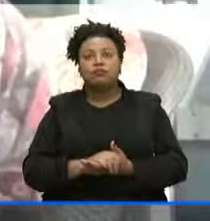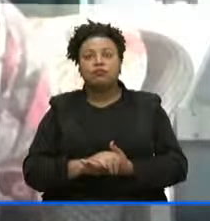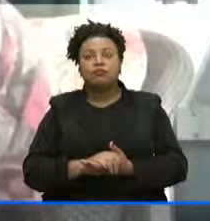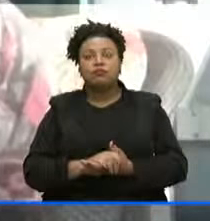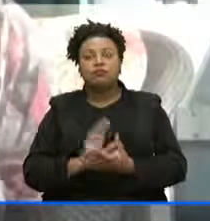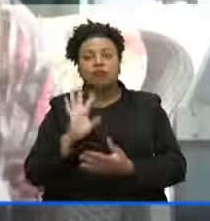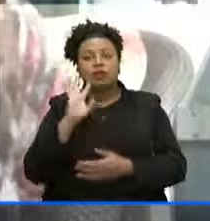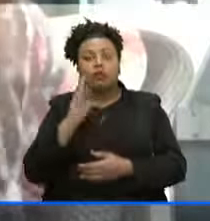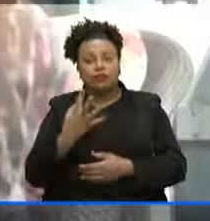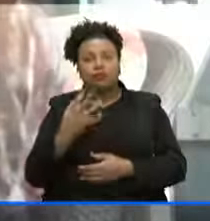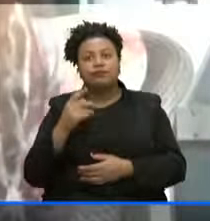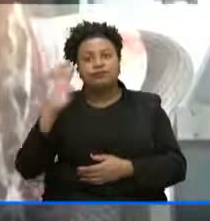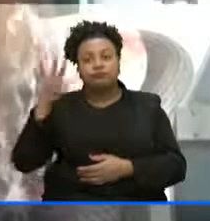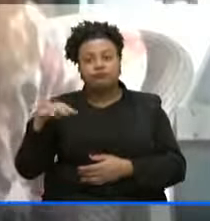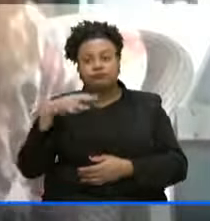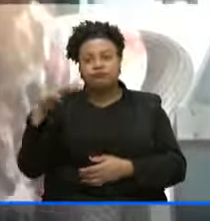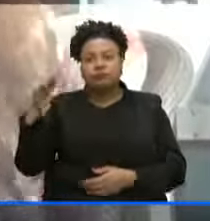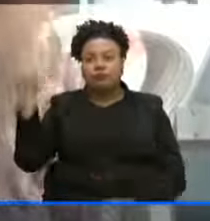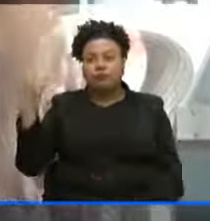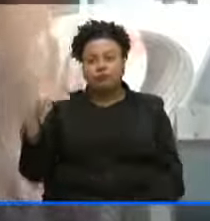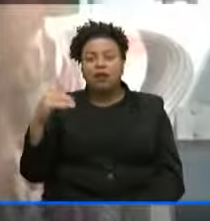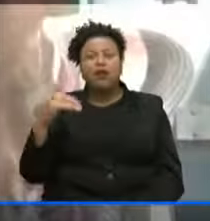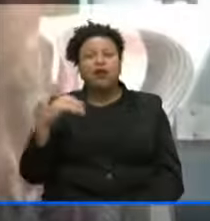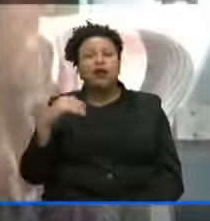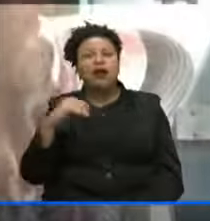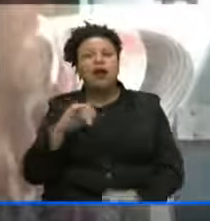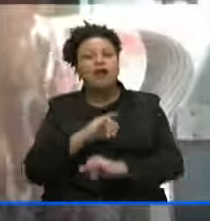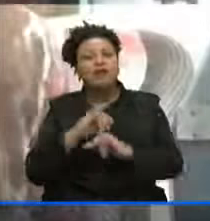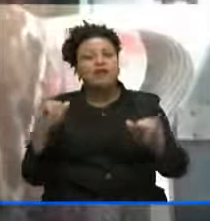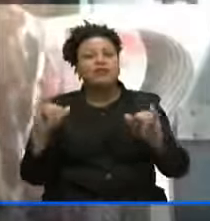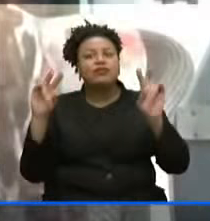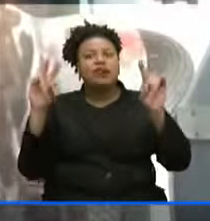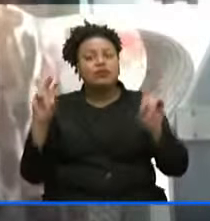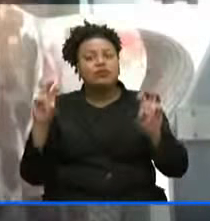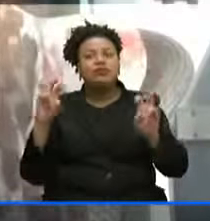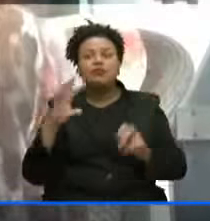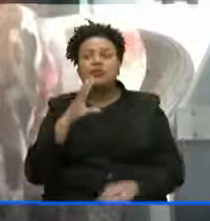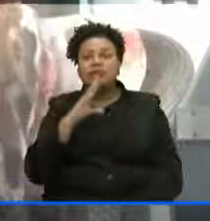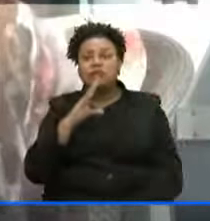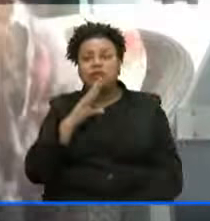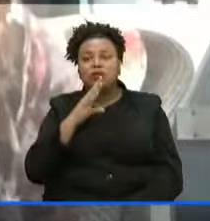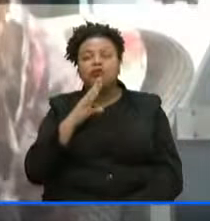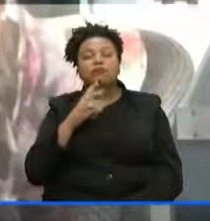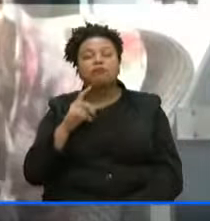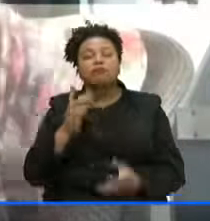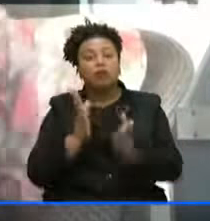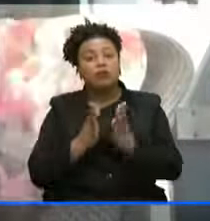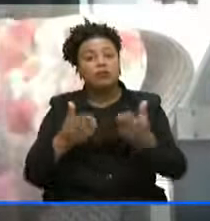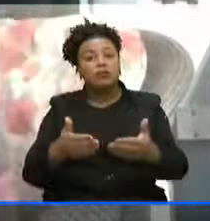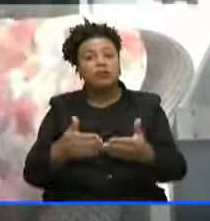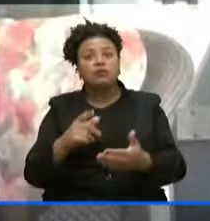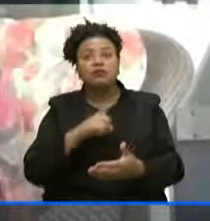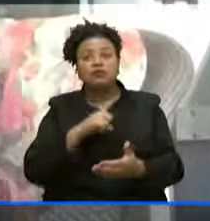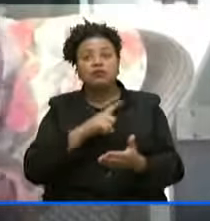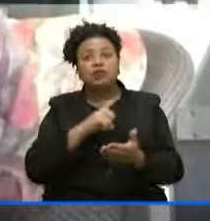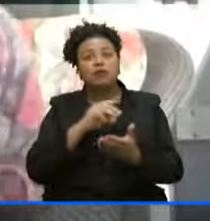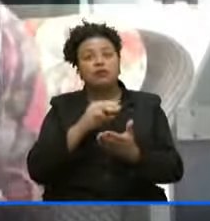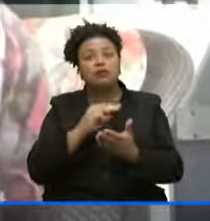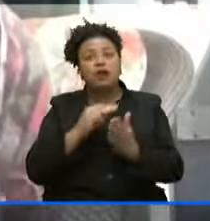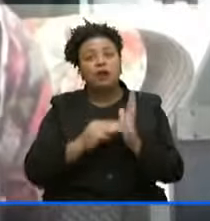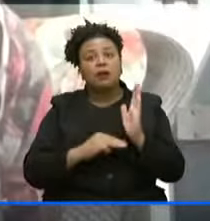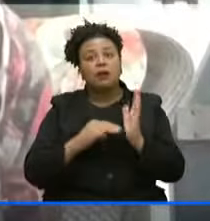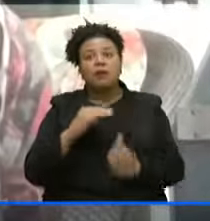Então, está resolvido. Vai pela grade. Conhecimento de matérias da alçada da comissão. Temos memorando o deputado Luiz